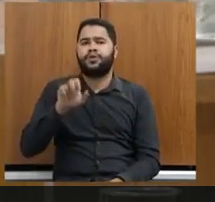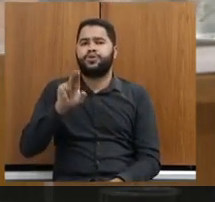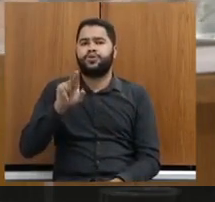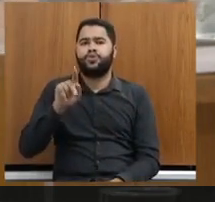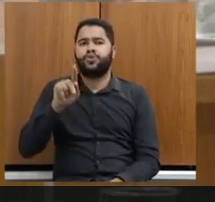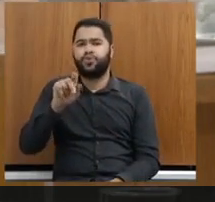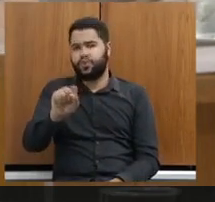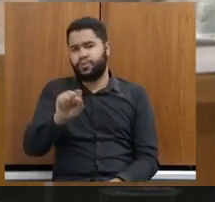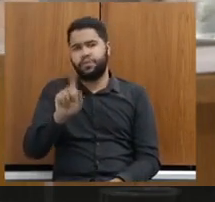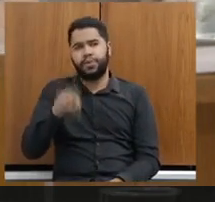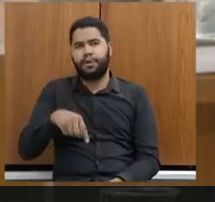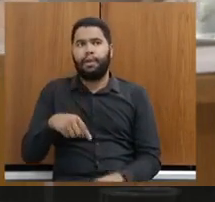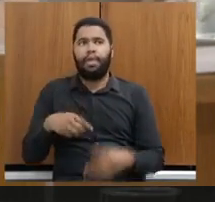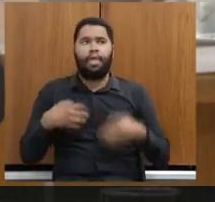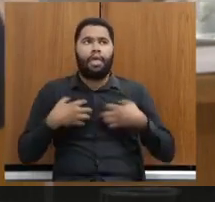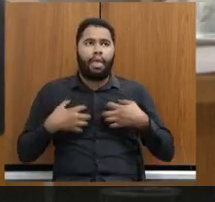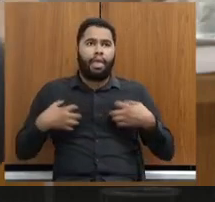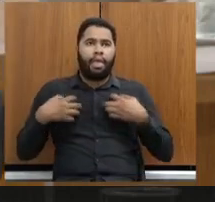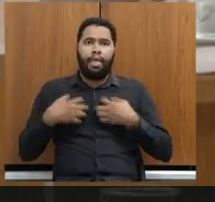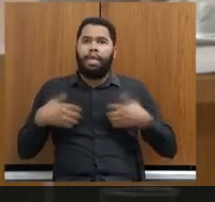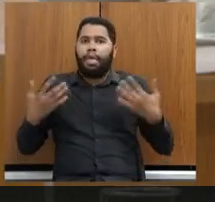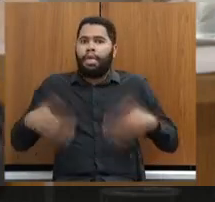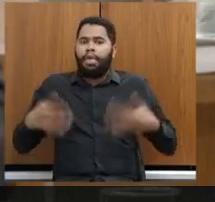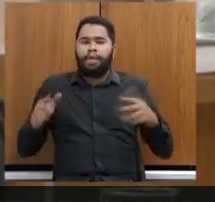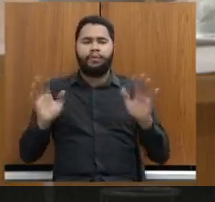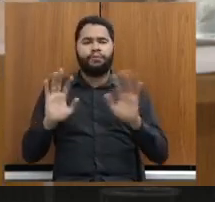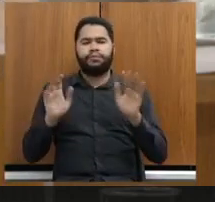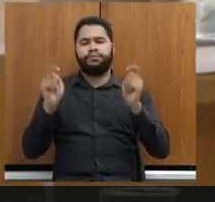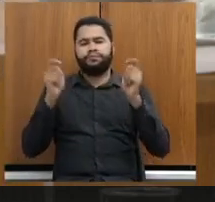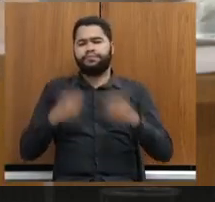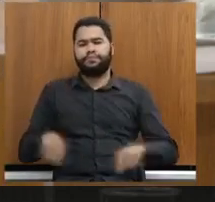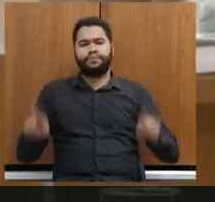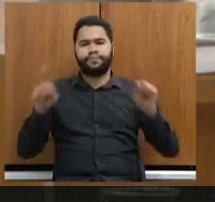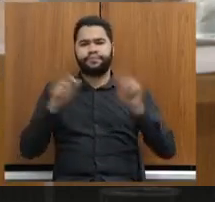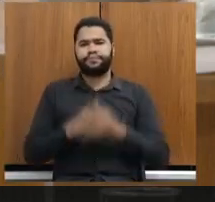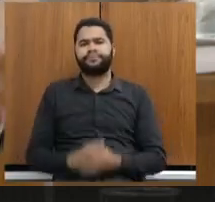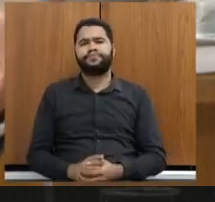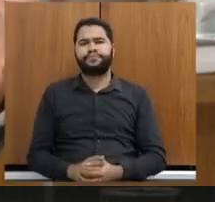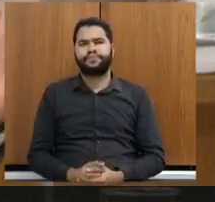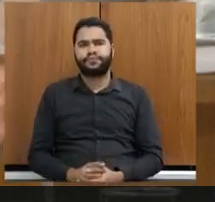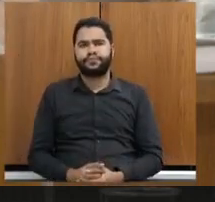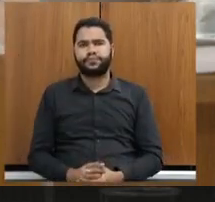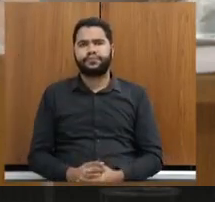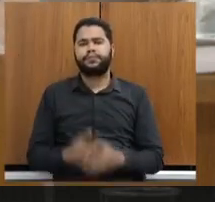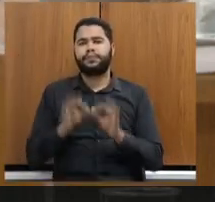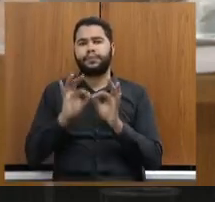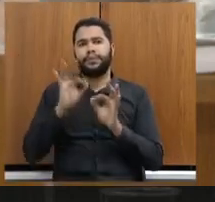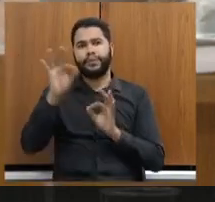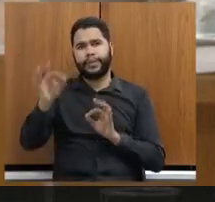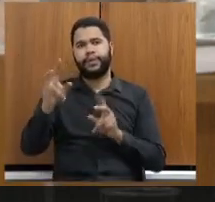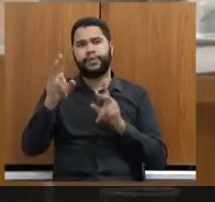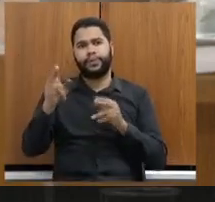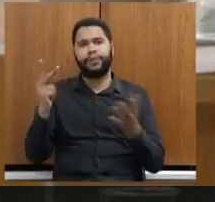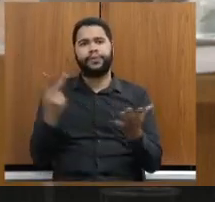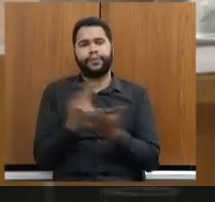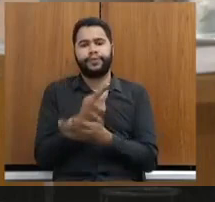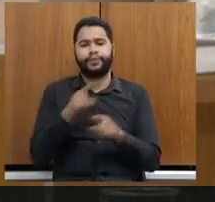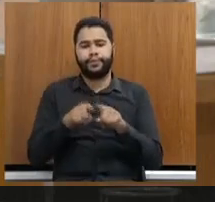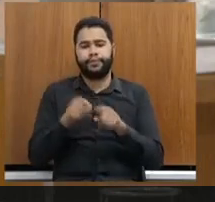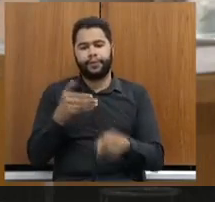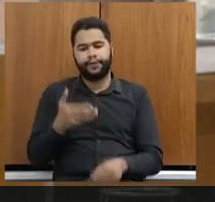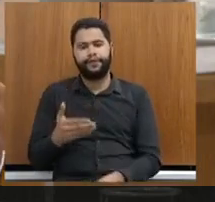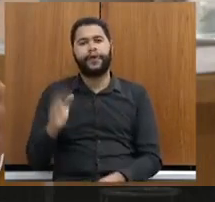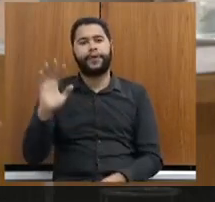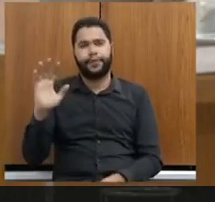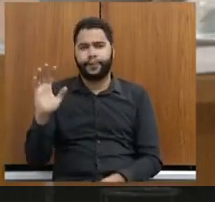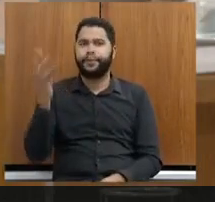vamos ficamos tão desesperados quando tiver que sair para levar um preso mais distante com tá acontecendo e vai acontecer